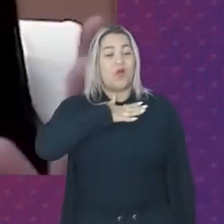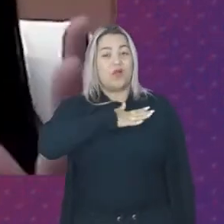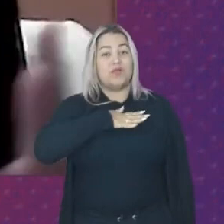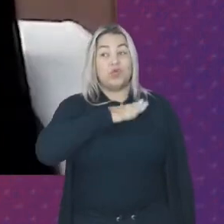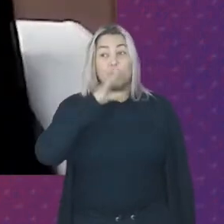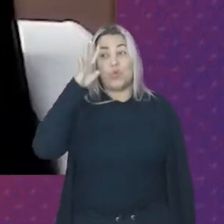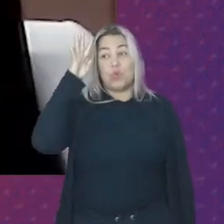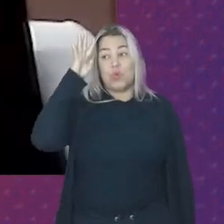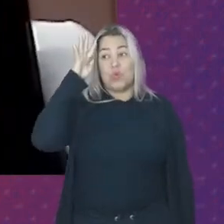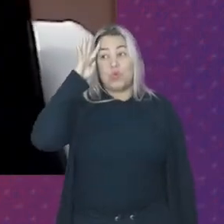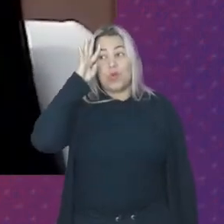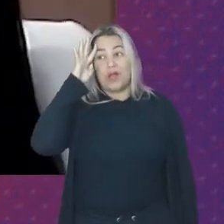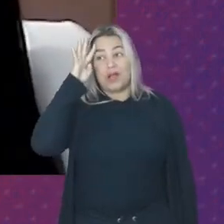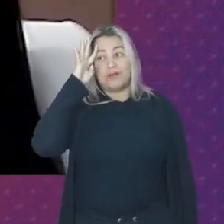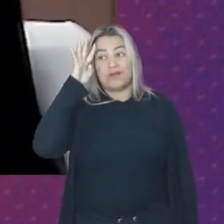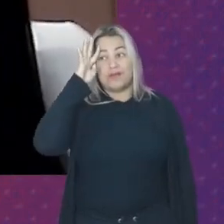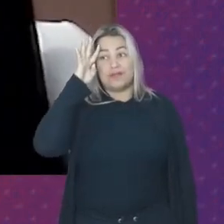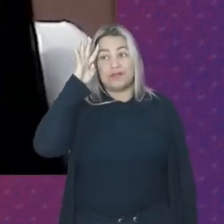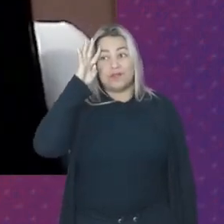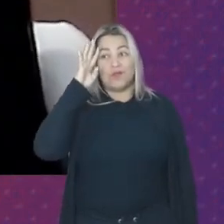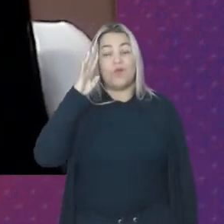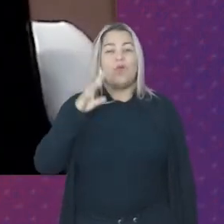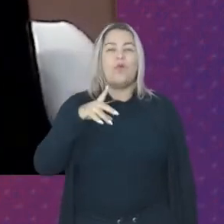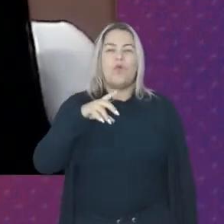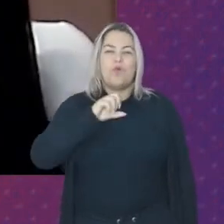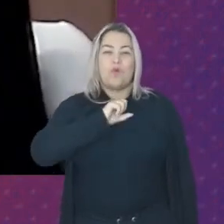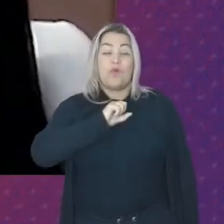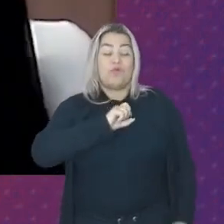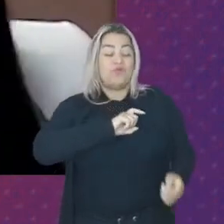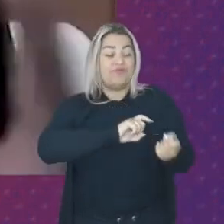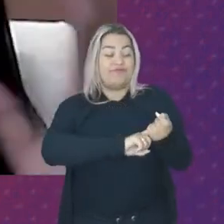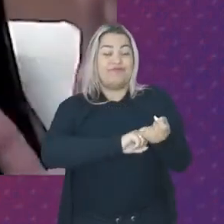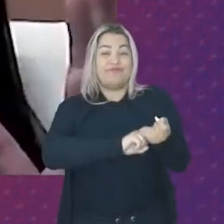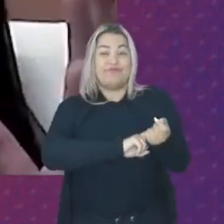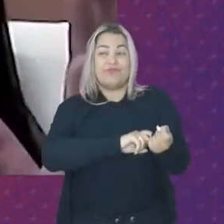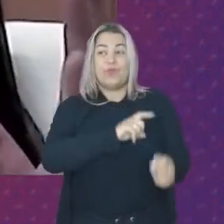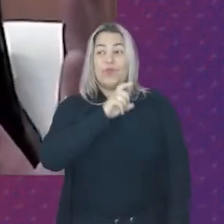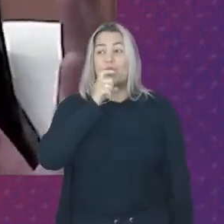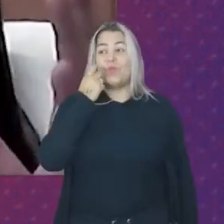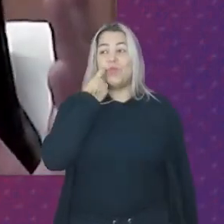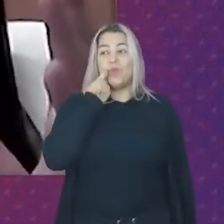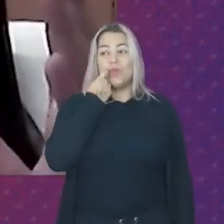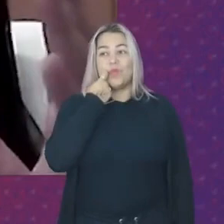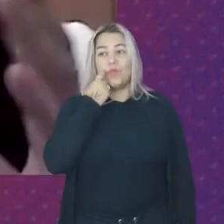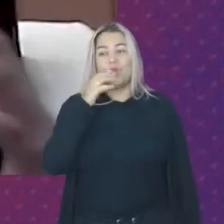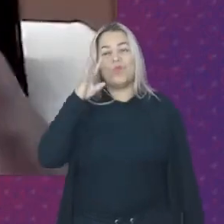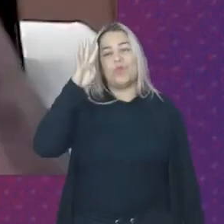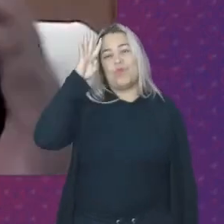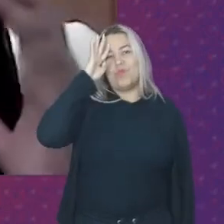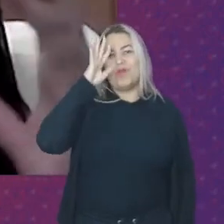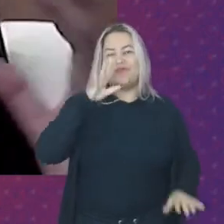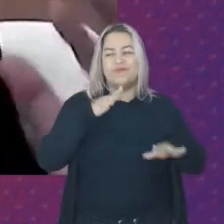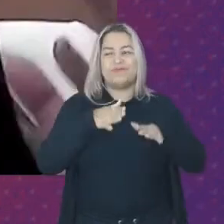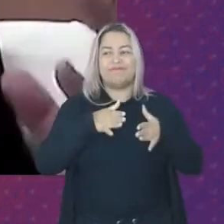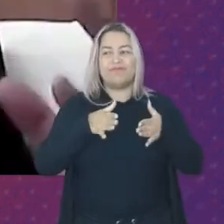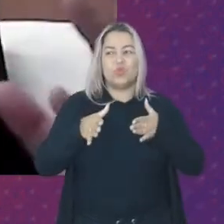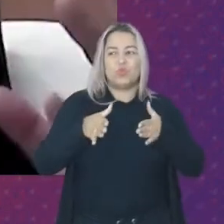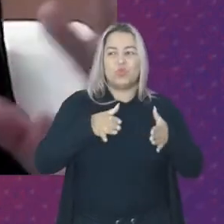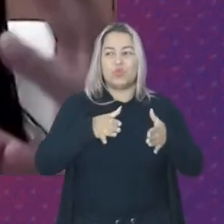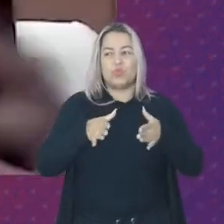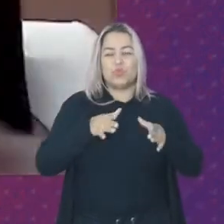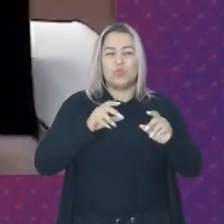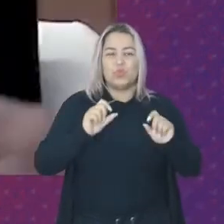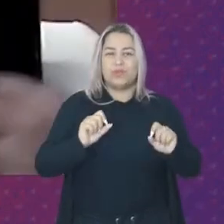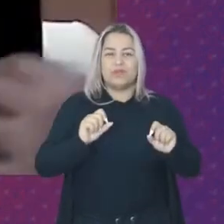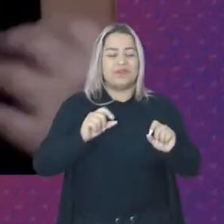nem odeia uma quarta-feira como odeia uma segunda-feira? O quarta-feira é aquela coisa que fica ali no